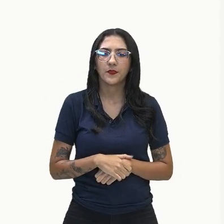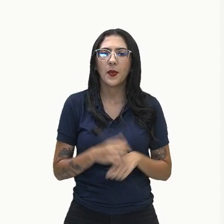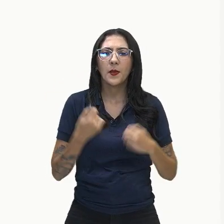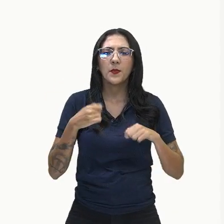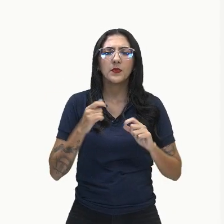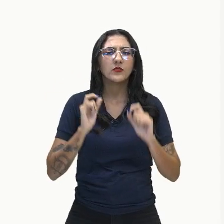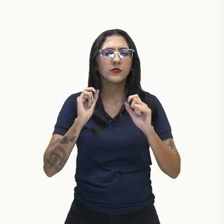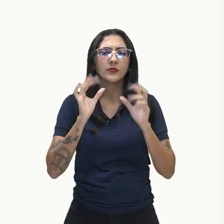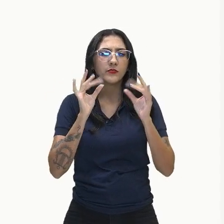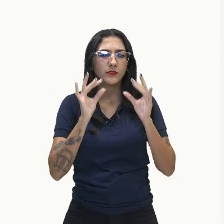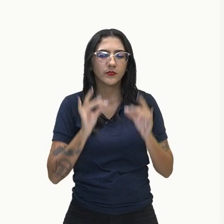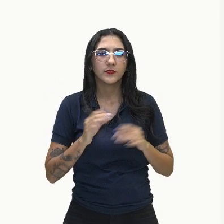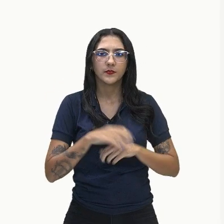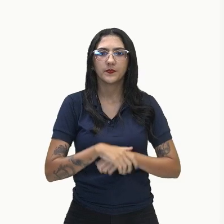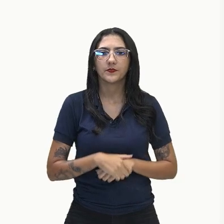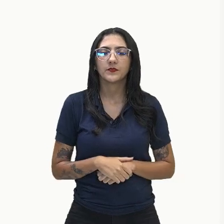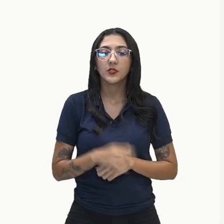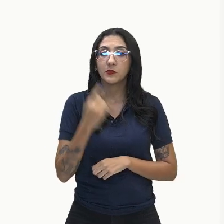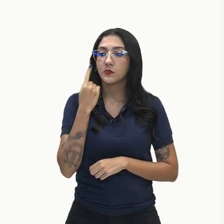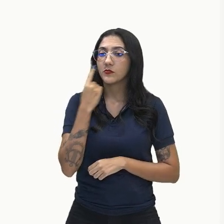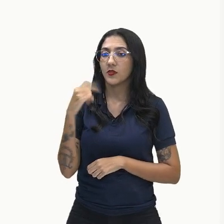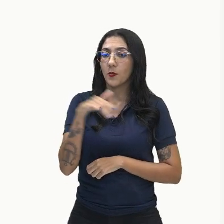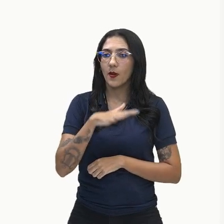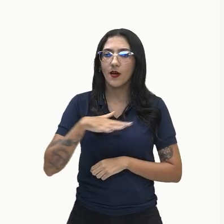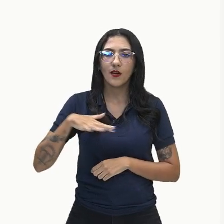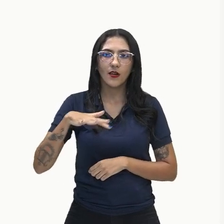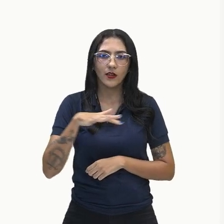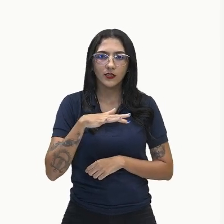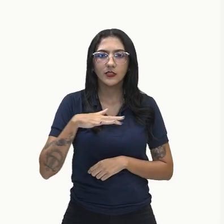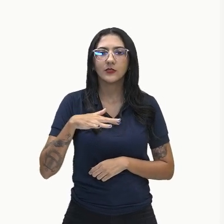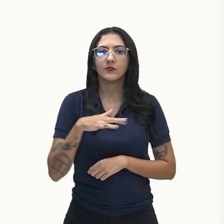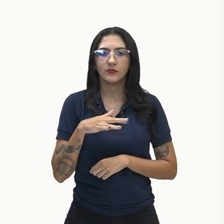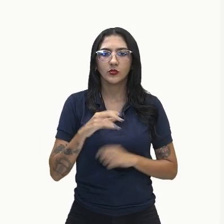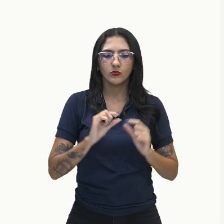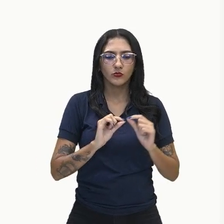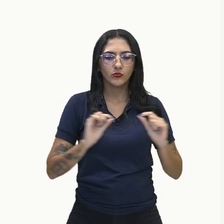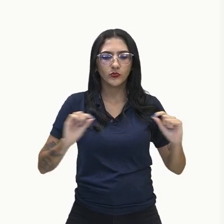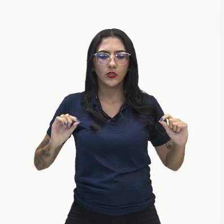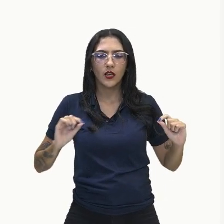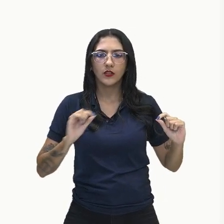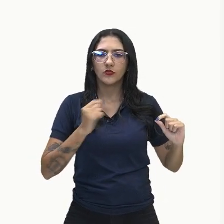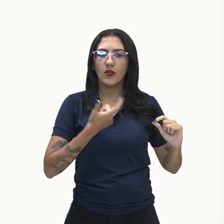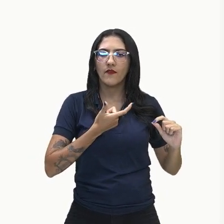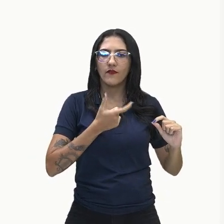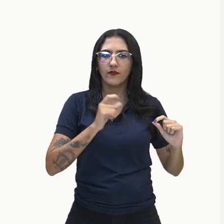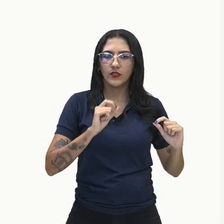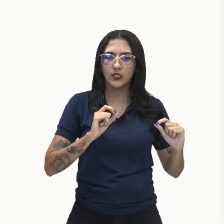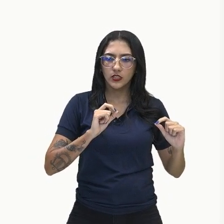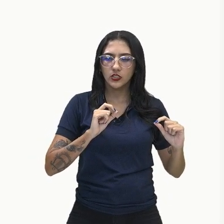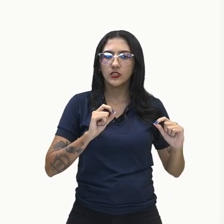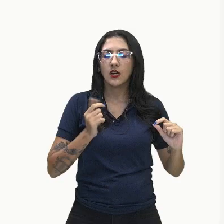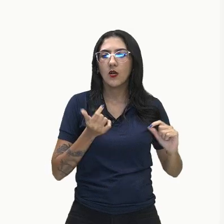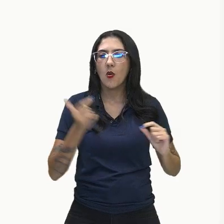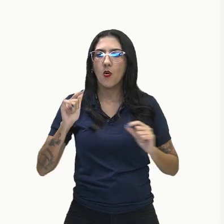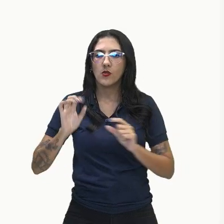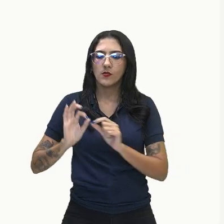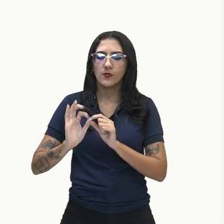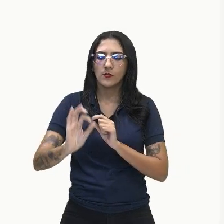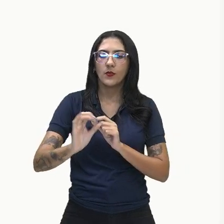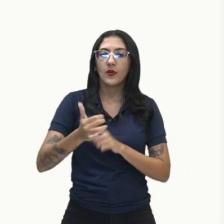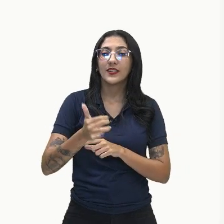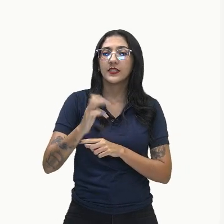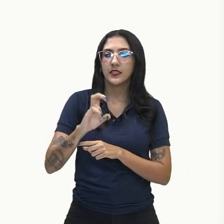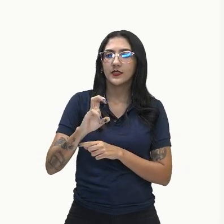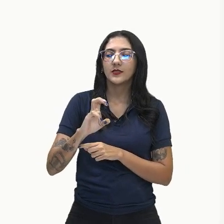ó. Ele disse, olha, isso aqui é um terreno retangular, um lado mede 20, né? O outro lado mede 15, ele